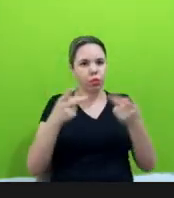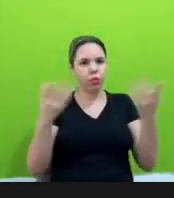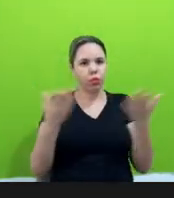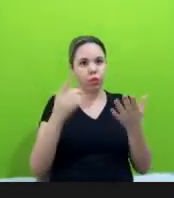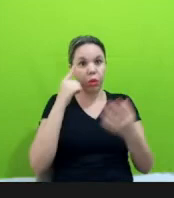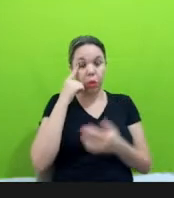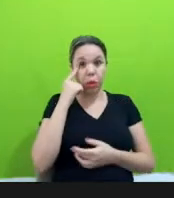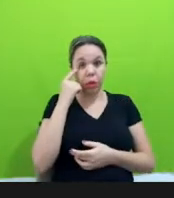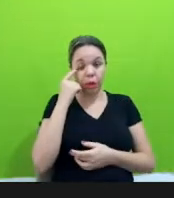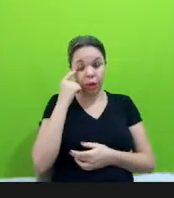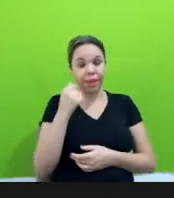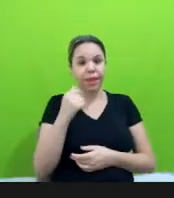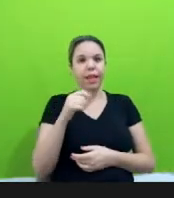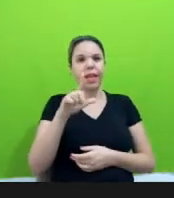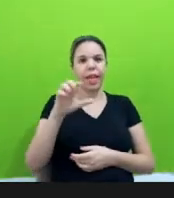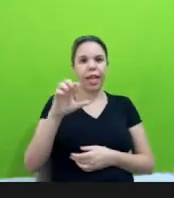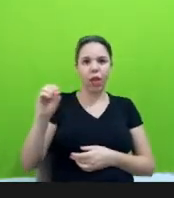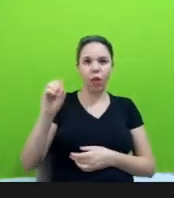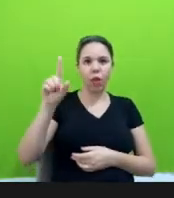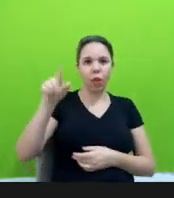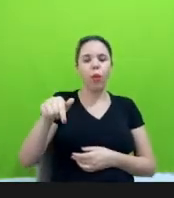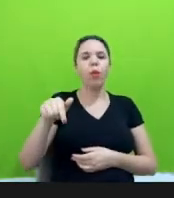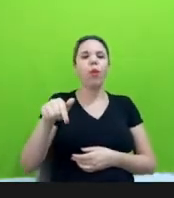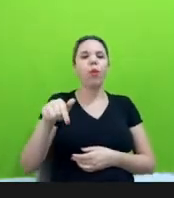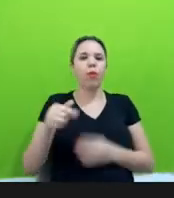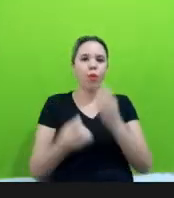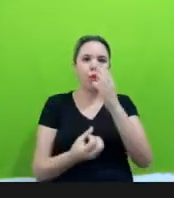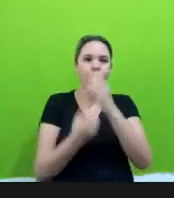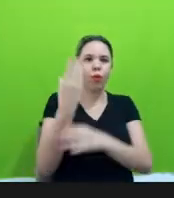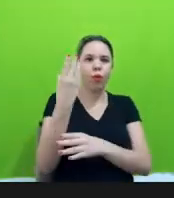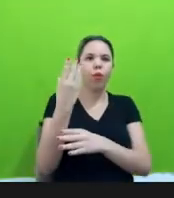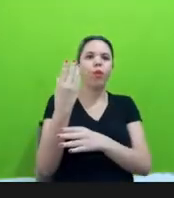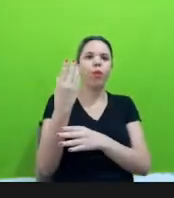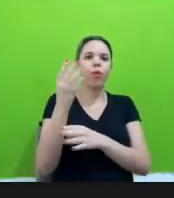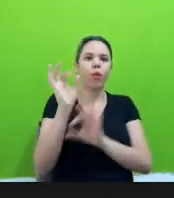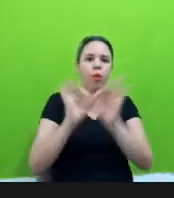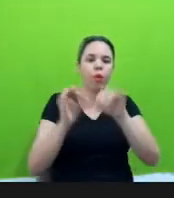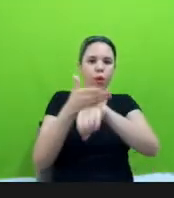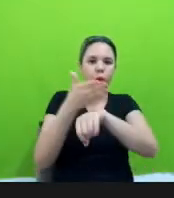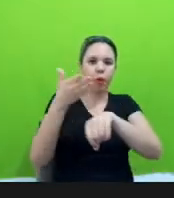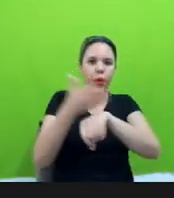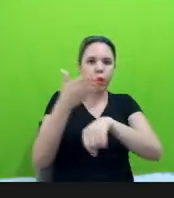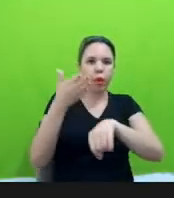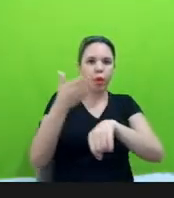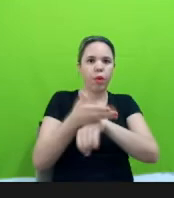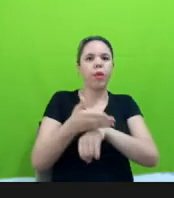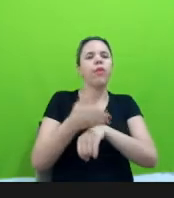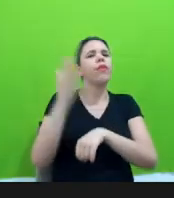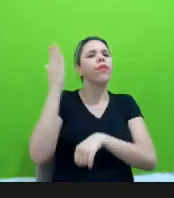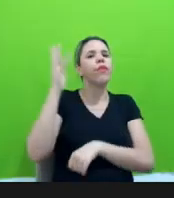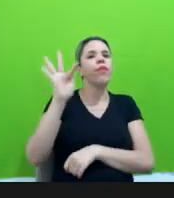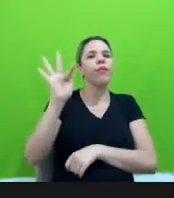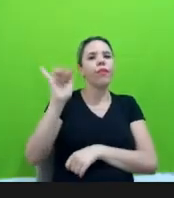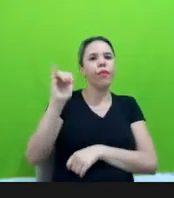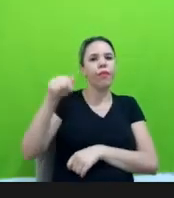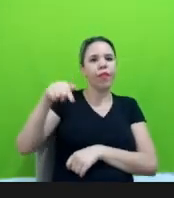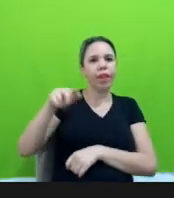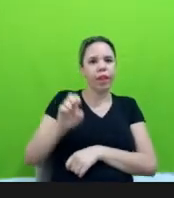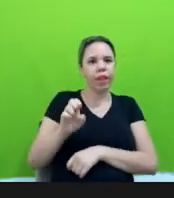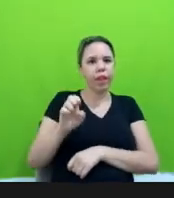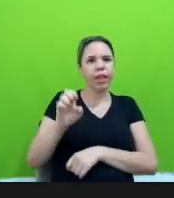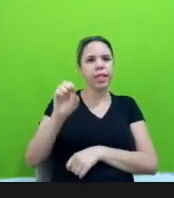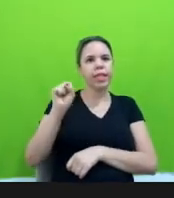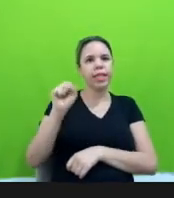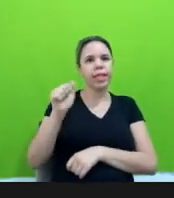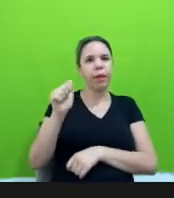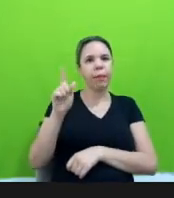Léo Arcoverde, ele é um dos fundadores, um dos participantes da Fiquem Sabendo, né, que é uma agência especializada em